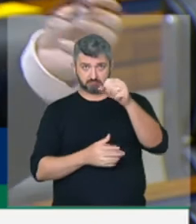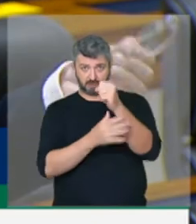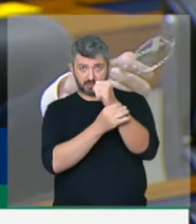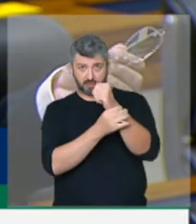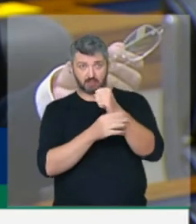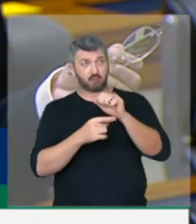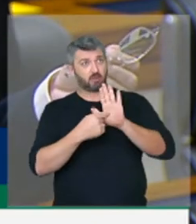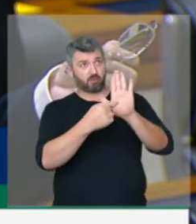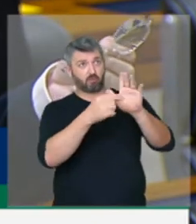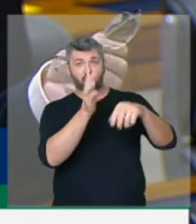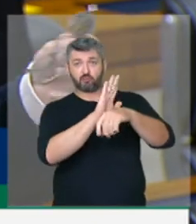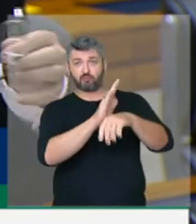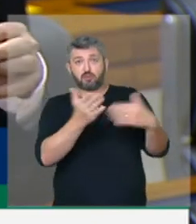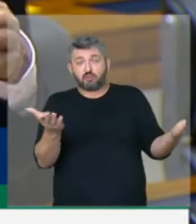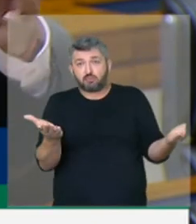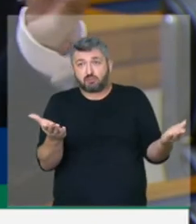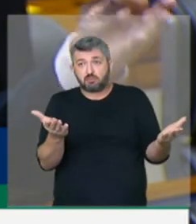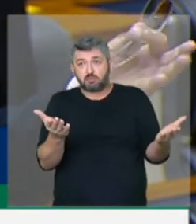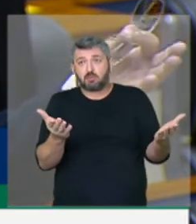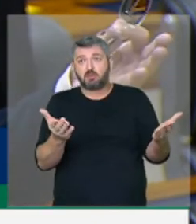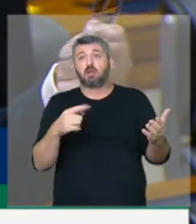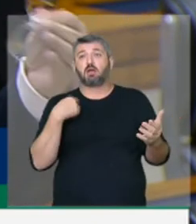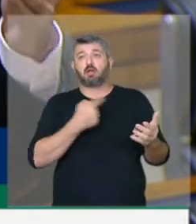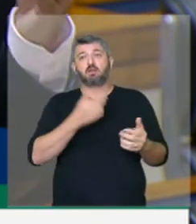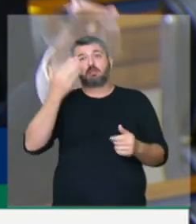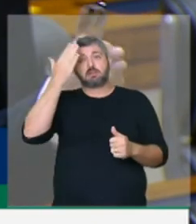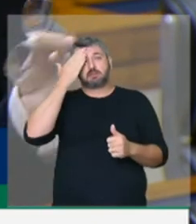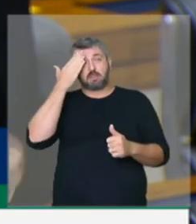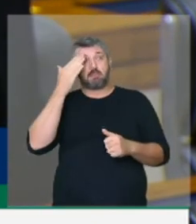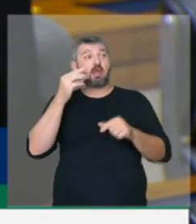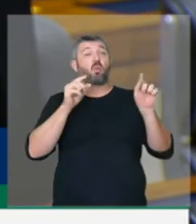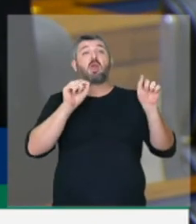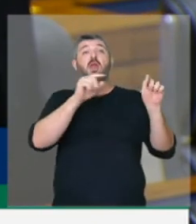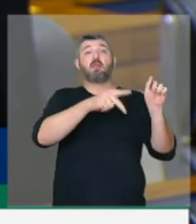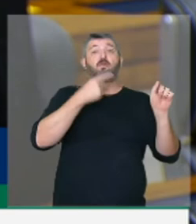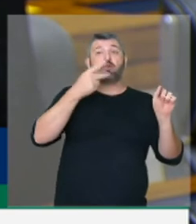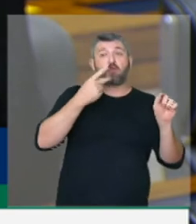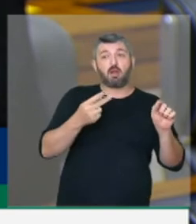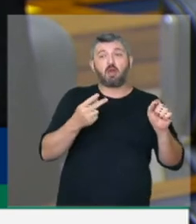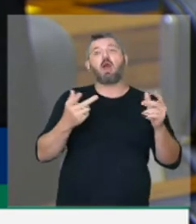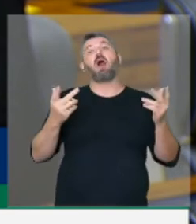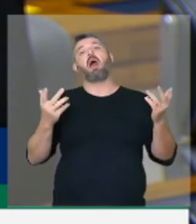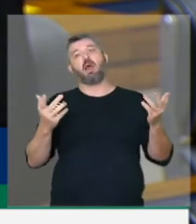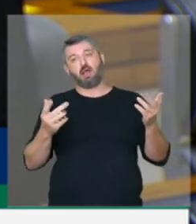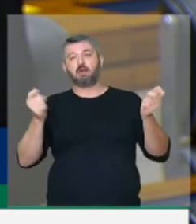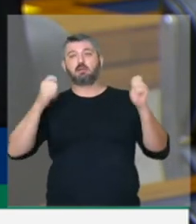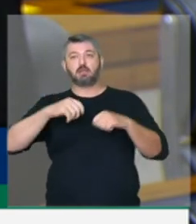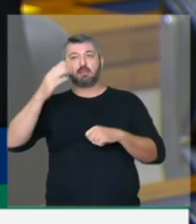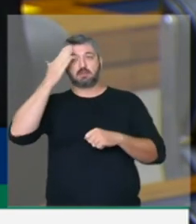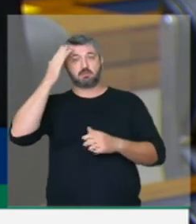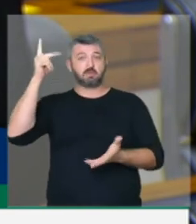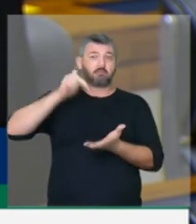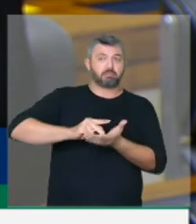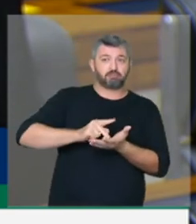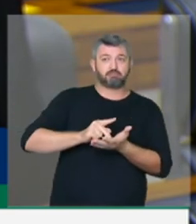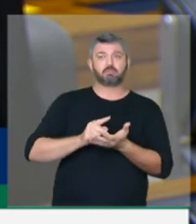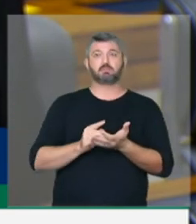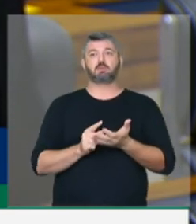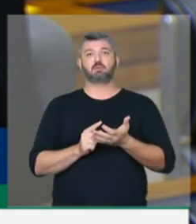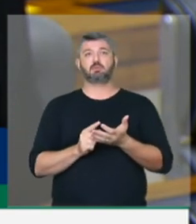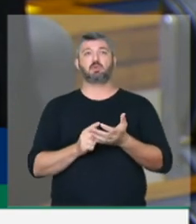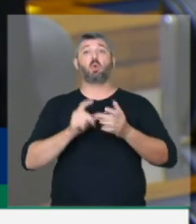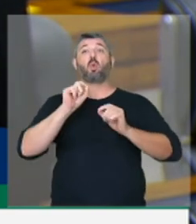fosse transmitido, nós teríamos conhecimento dele falando e nós teríamos condições de saber se, de fato, as